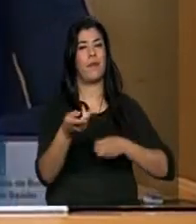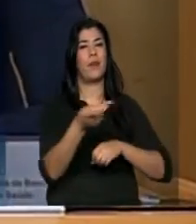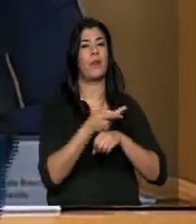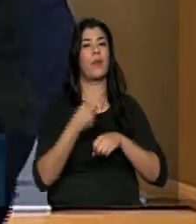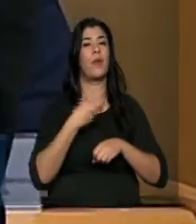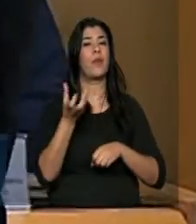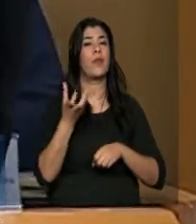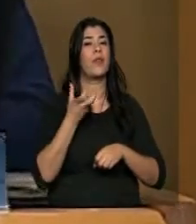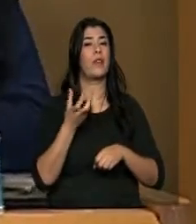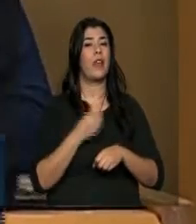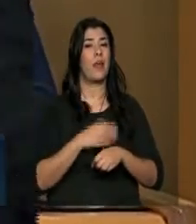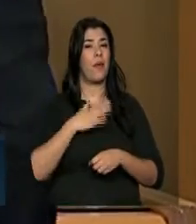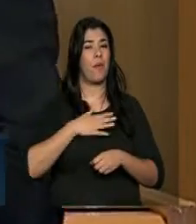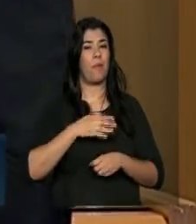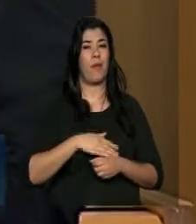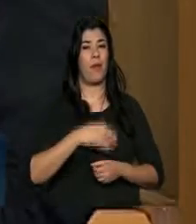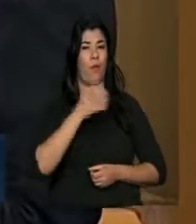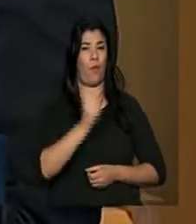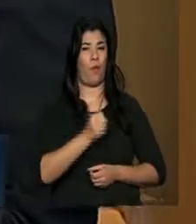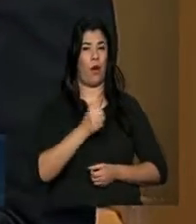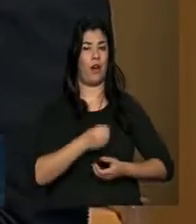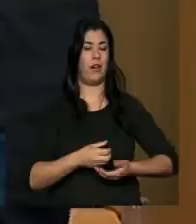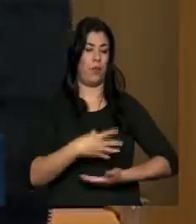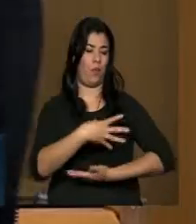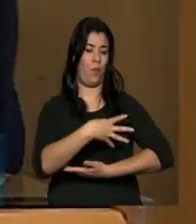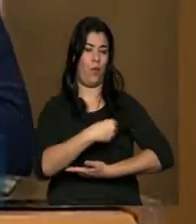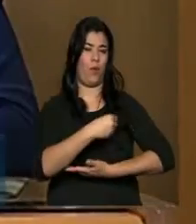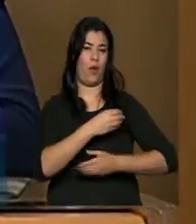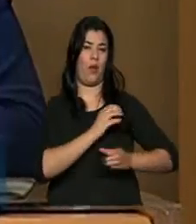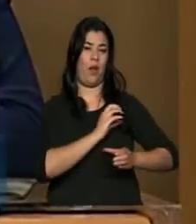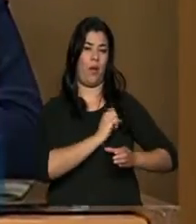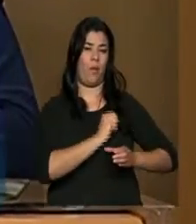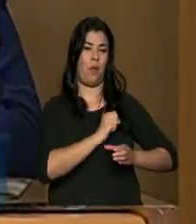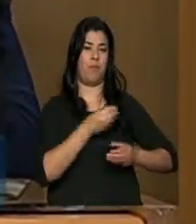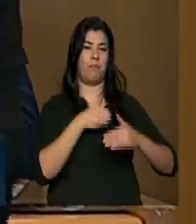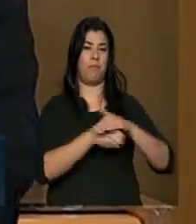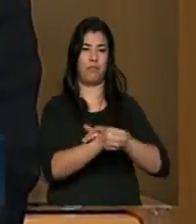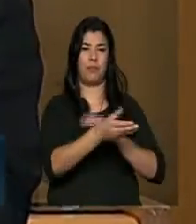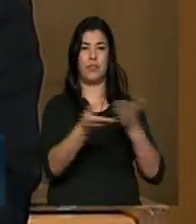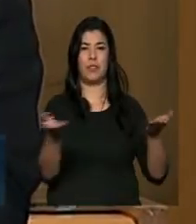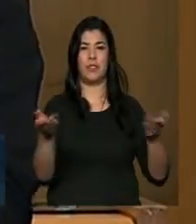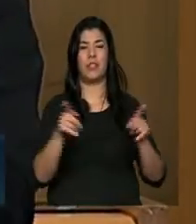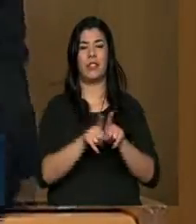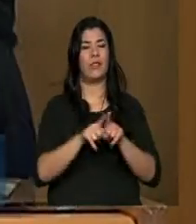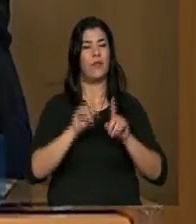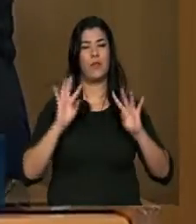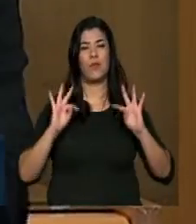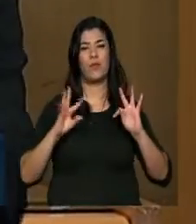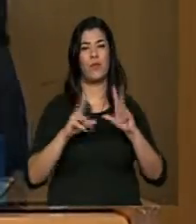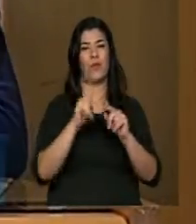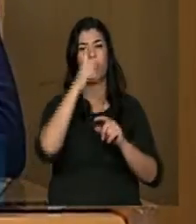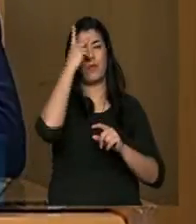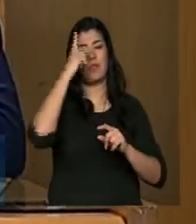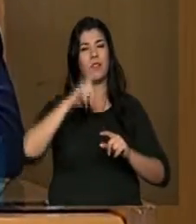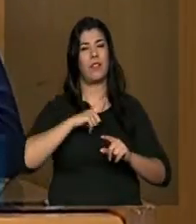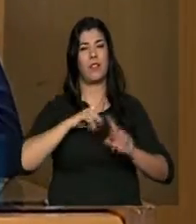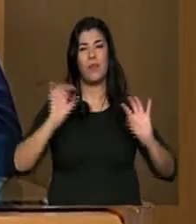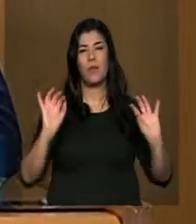doação, seja lá no próprio banco de leite. Então, é toda essa rede que está em festa desde ontem, comemorando